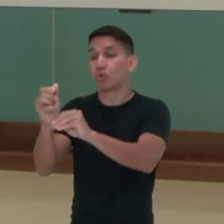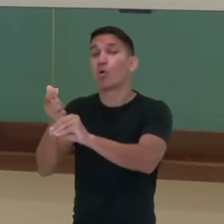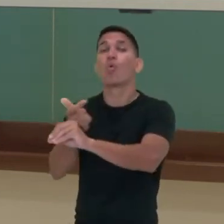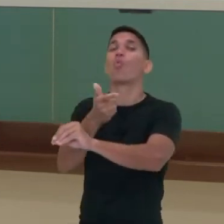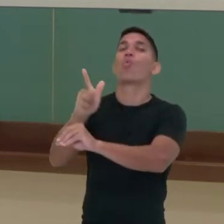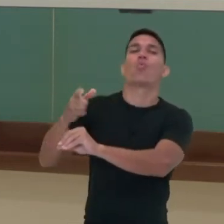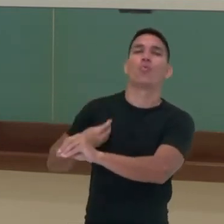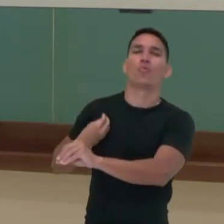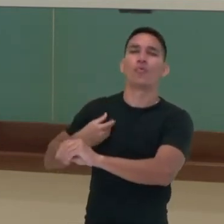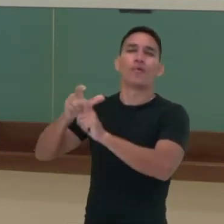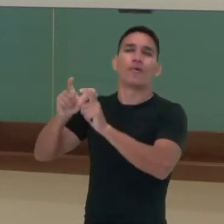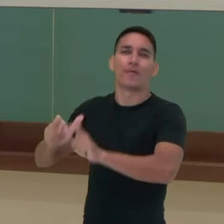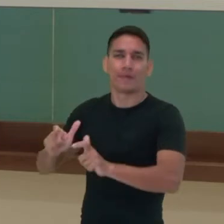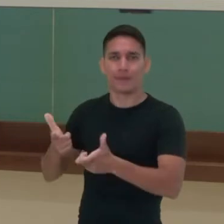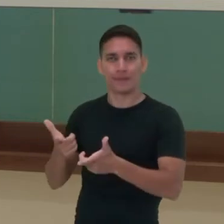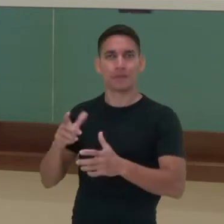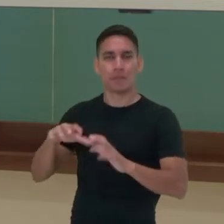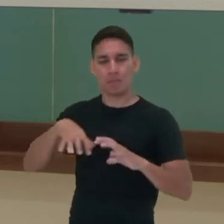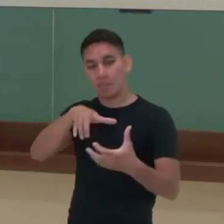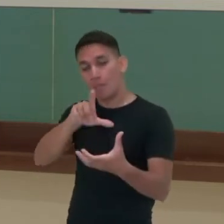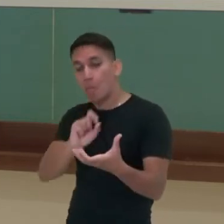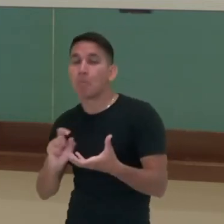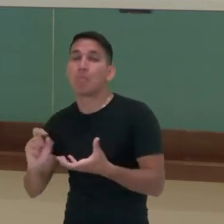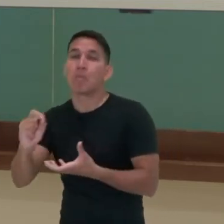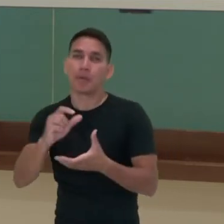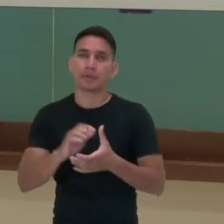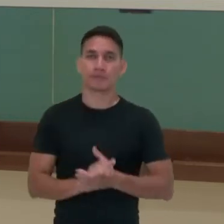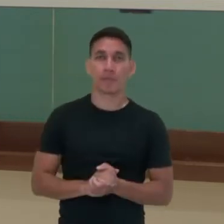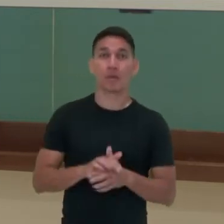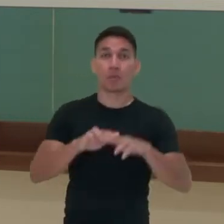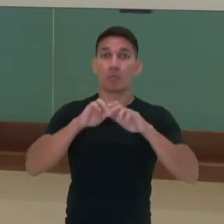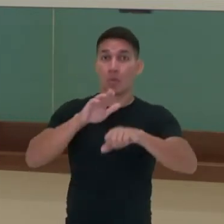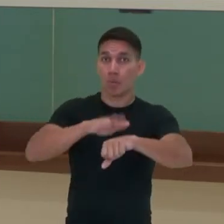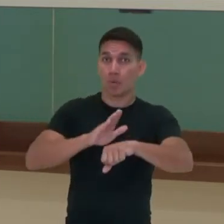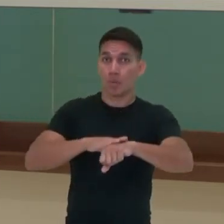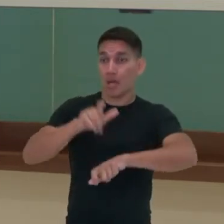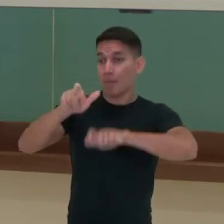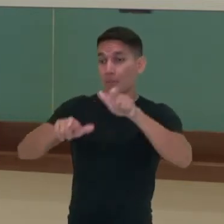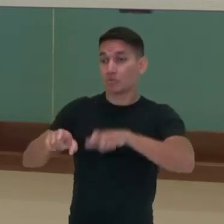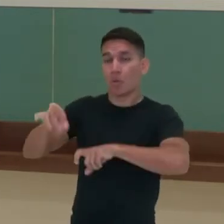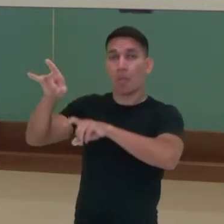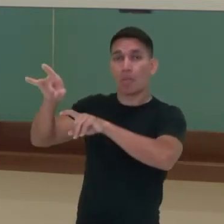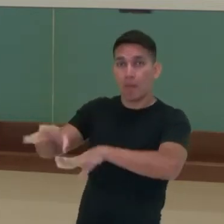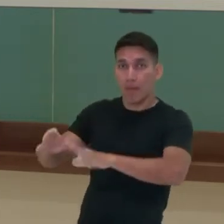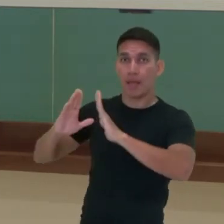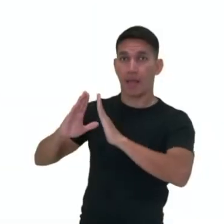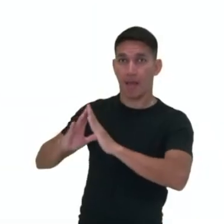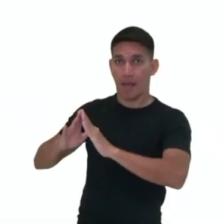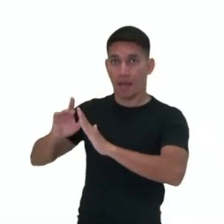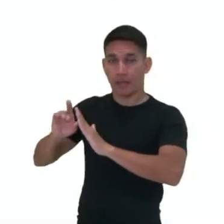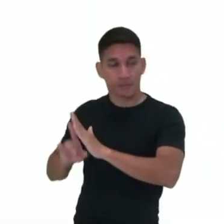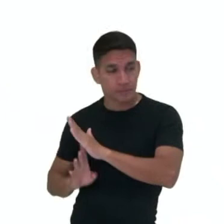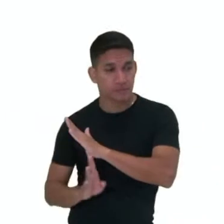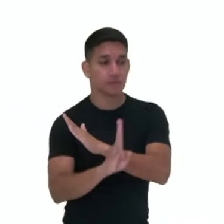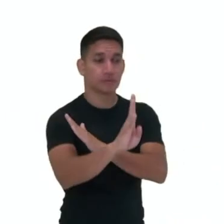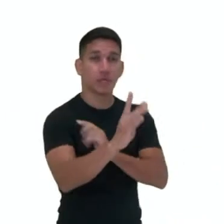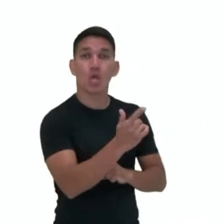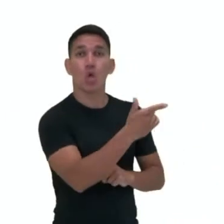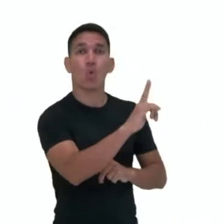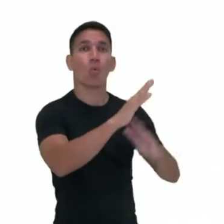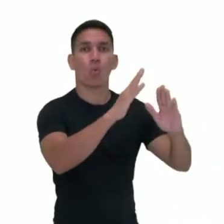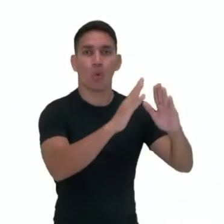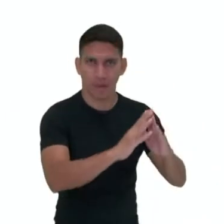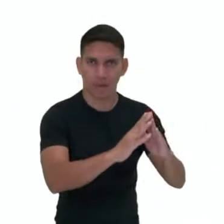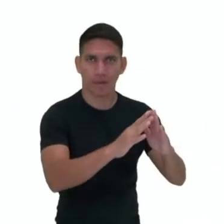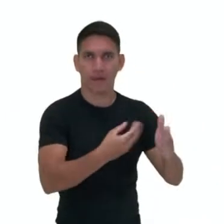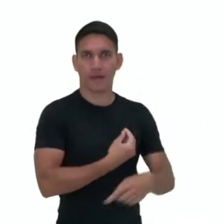outra localidade do planeta, né? Olha só. Então, quando as pessoas deixam seu local de residência para fixar moradia em